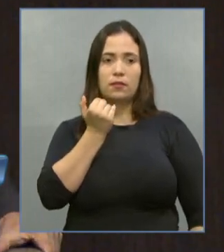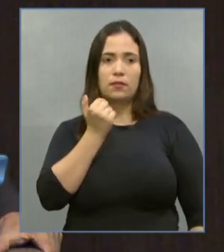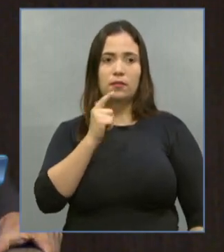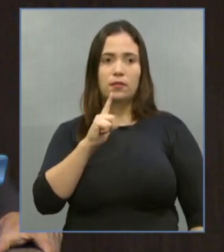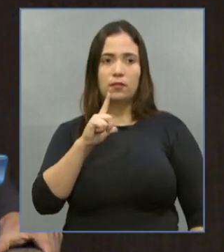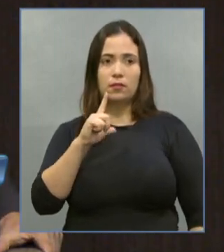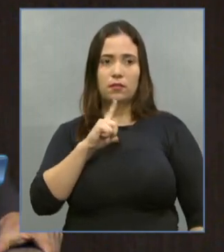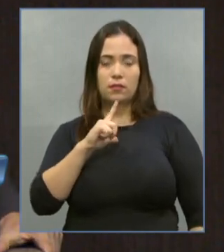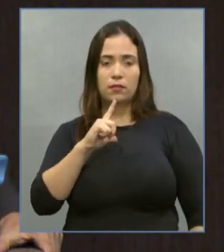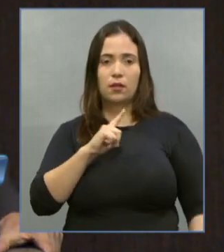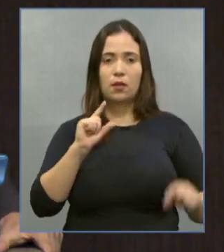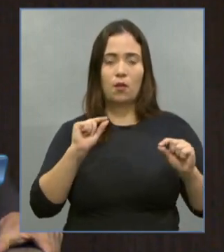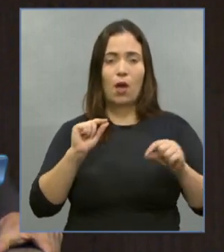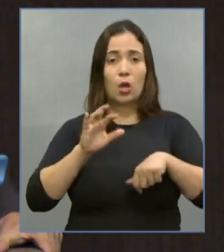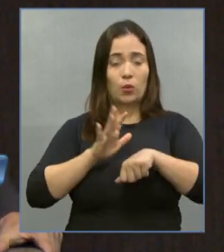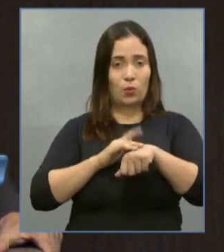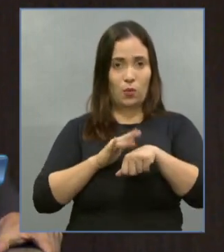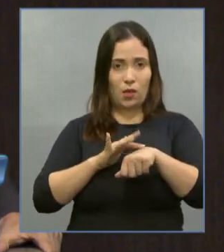uma